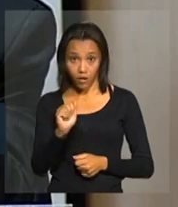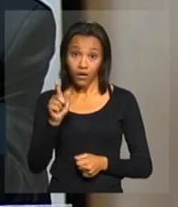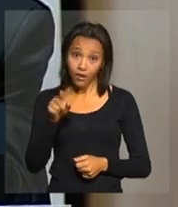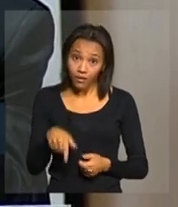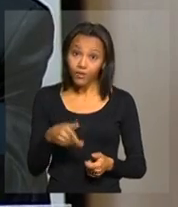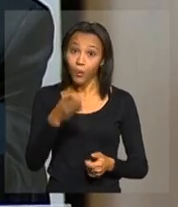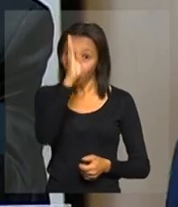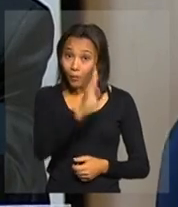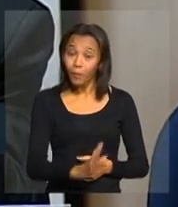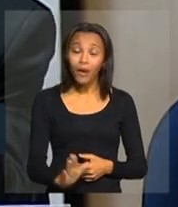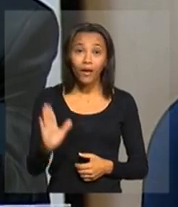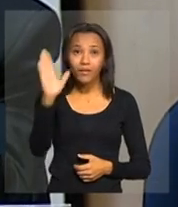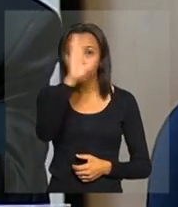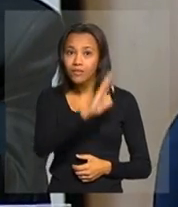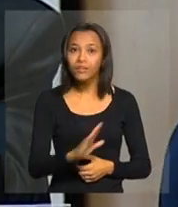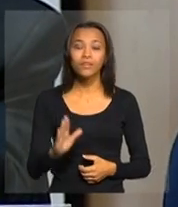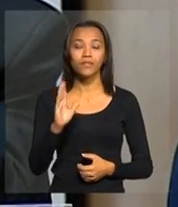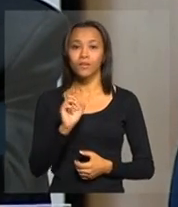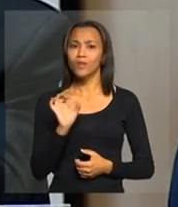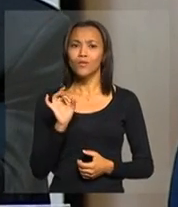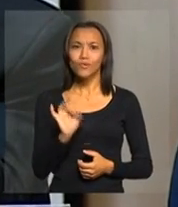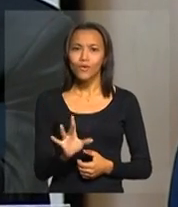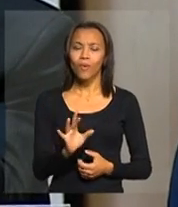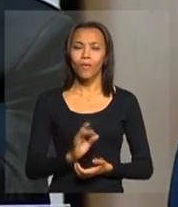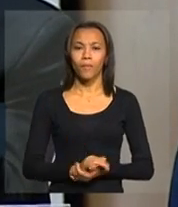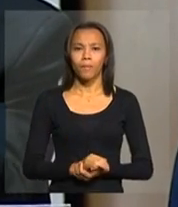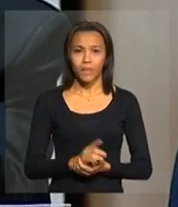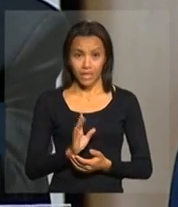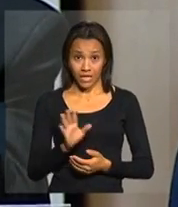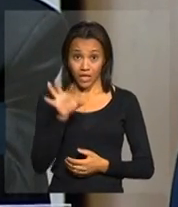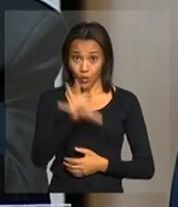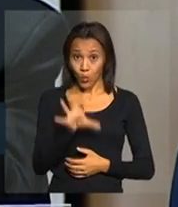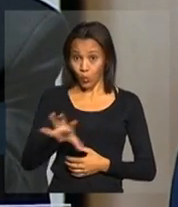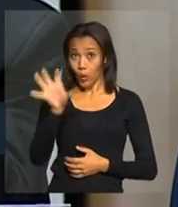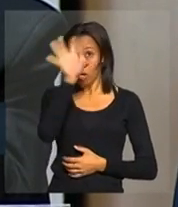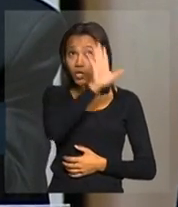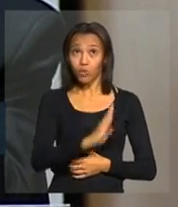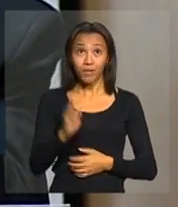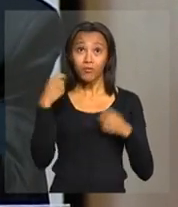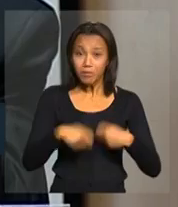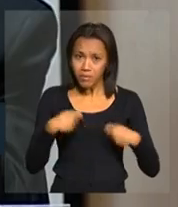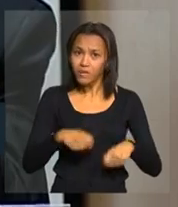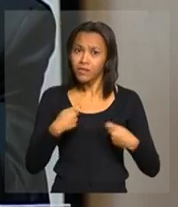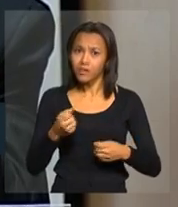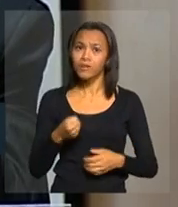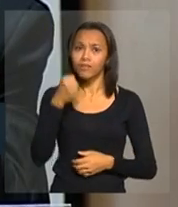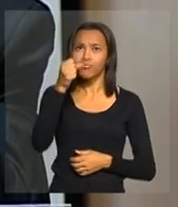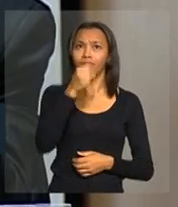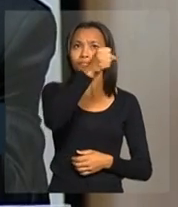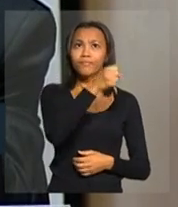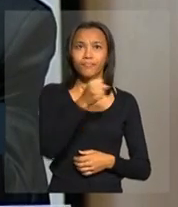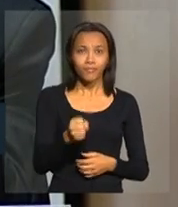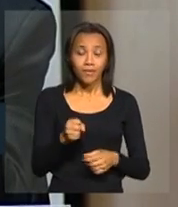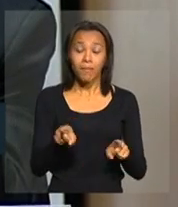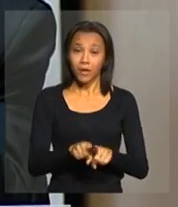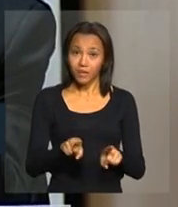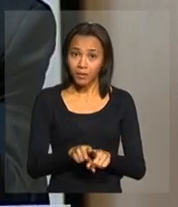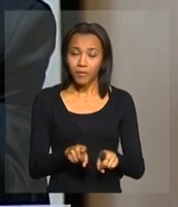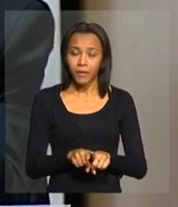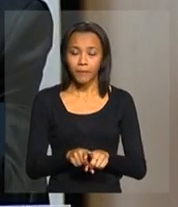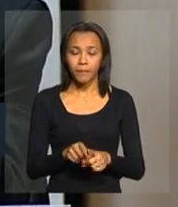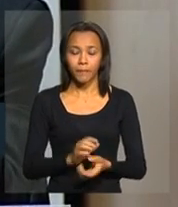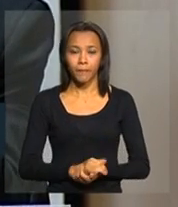Brasil não só para as regiões do Brasil que precisam de tutoria, mas em função de uma grande pressão dos países